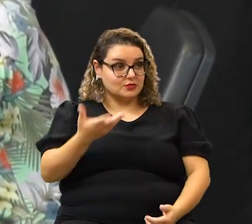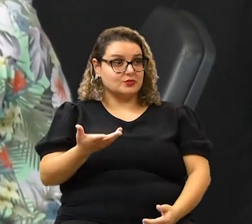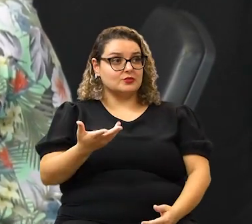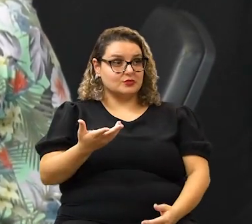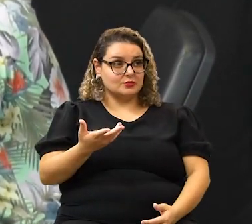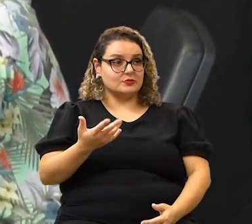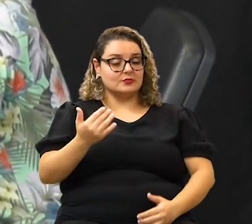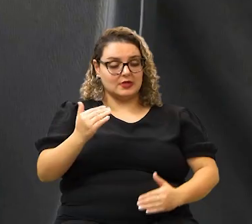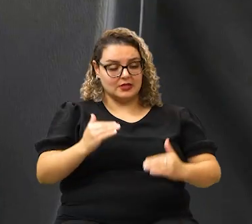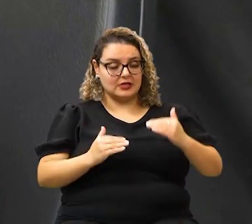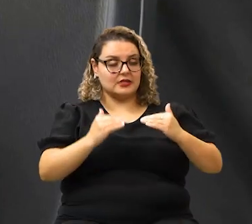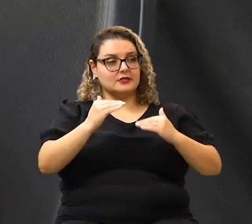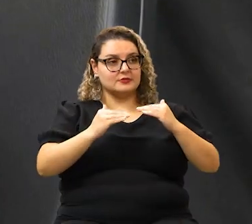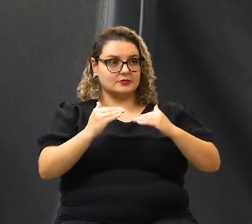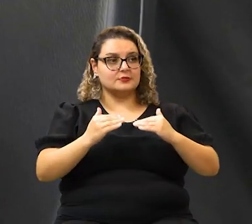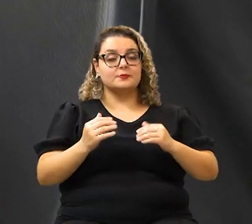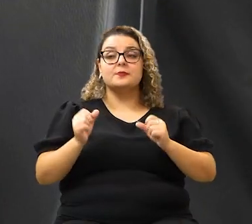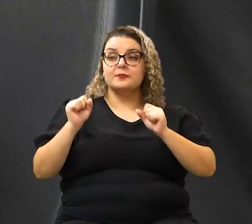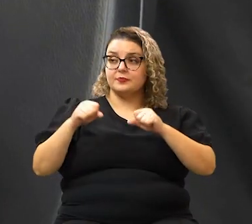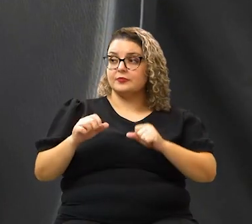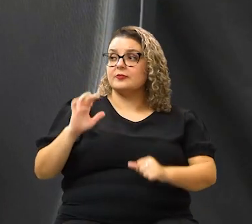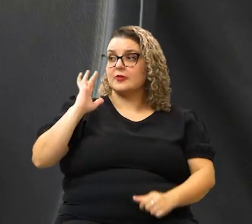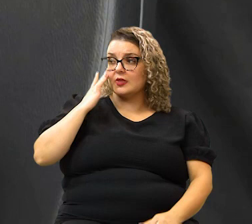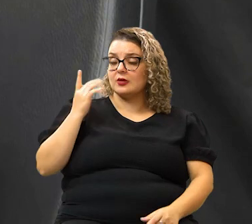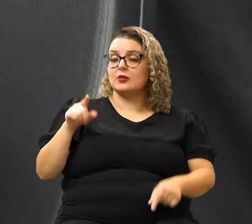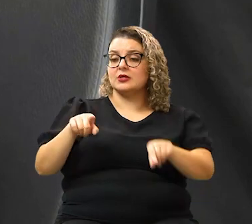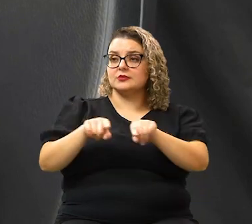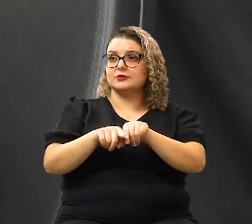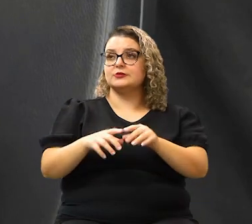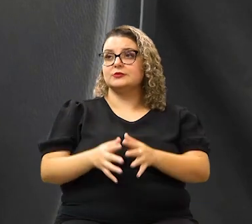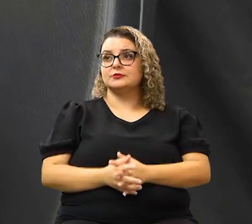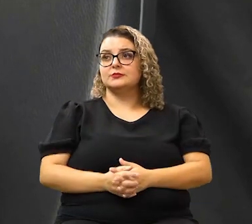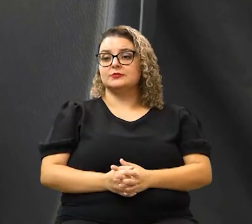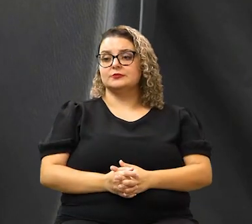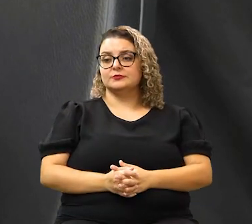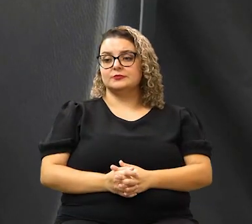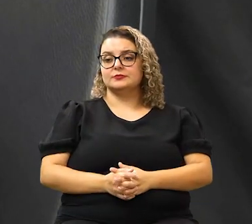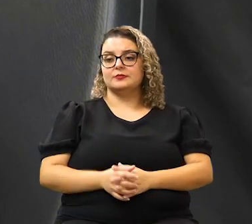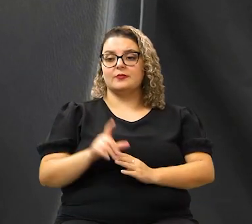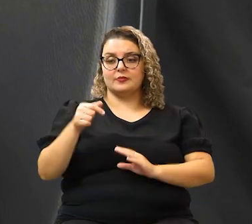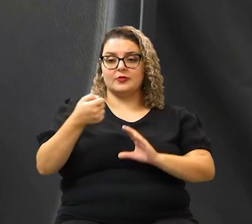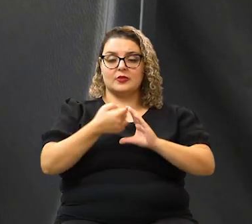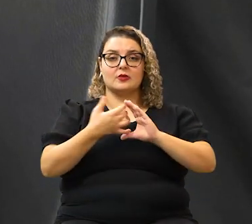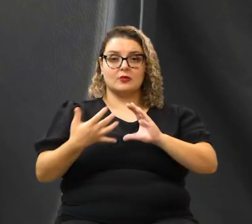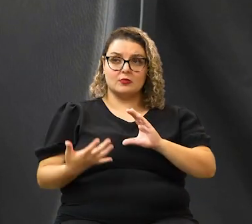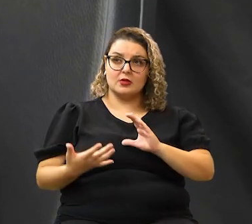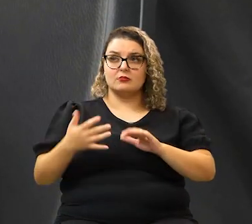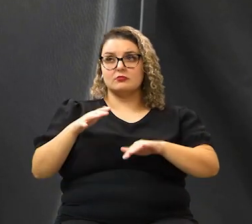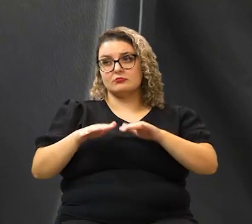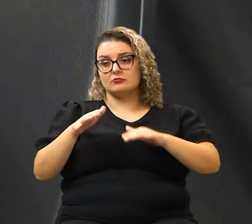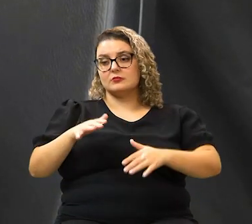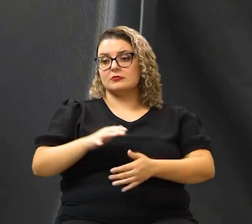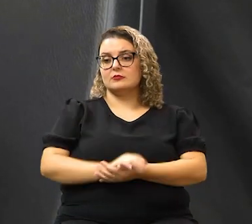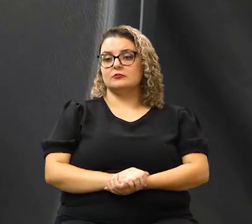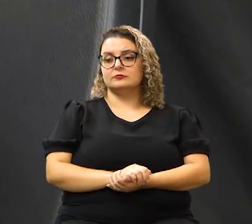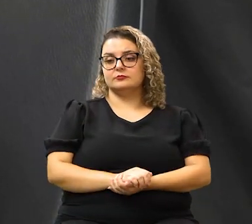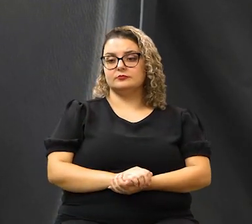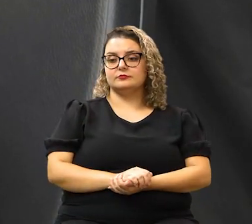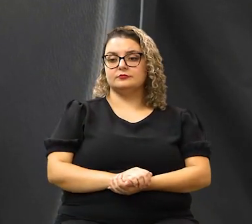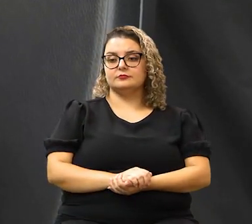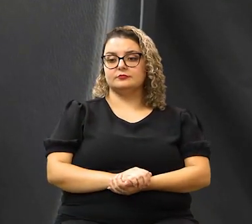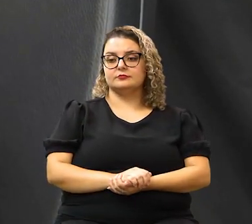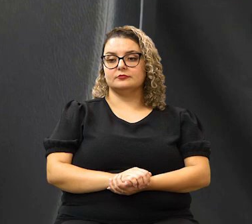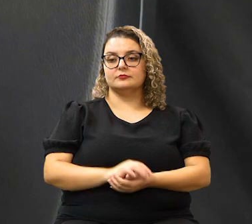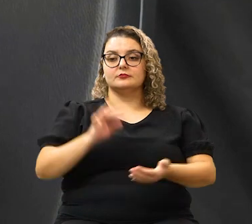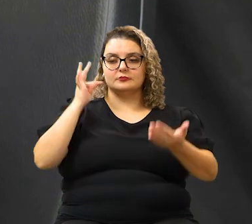E eu acho que também eu tenho... É uma característica, talvez, a minha terapeuta, eu comecei a fazer terapia